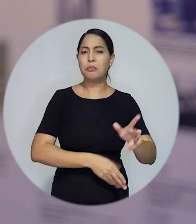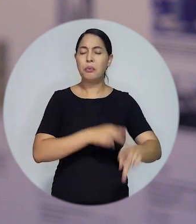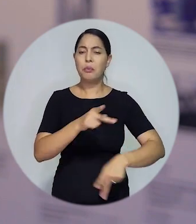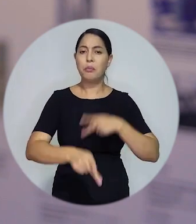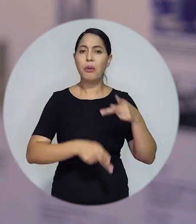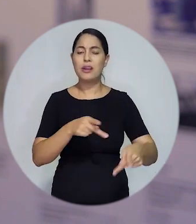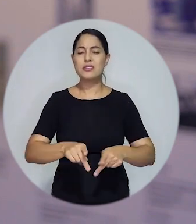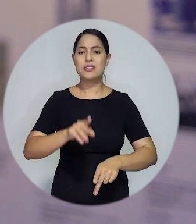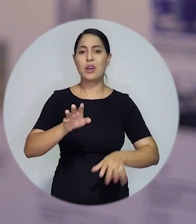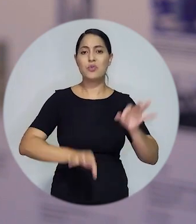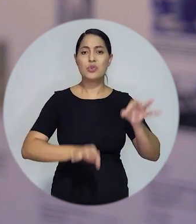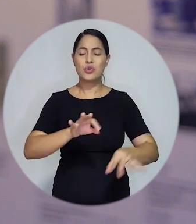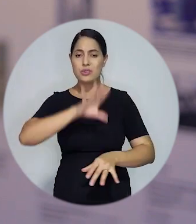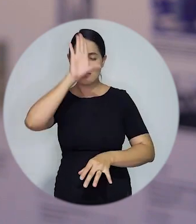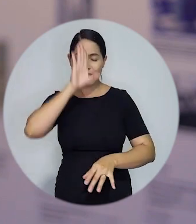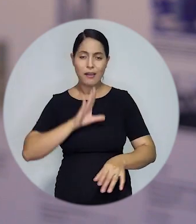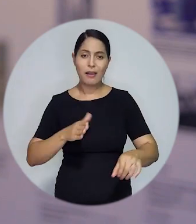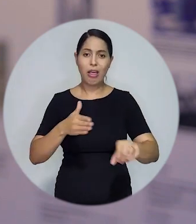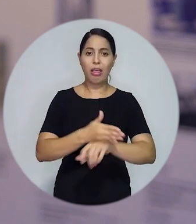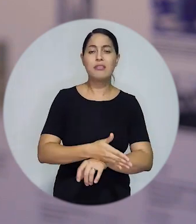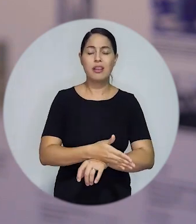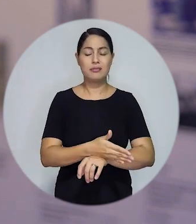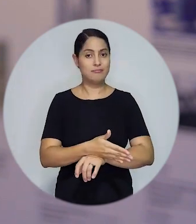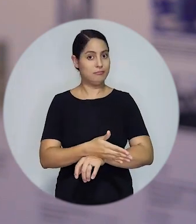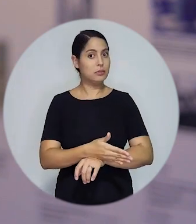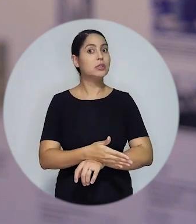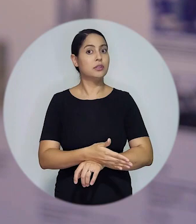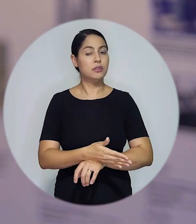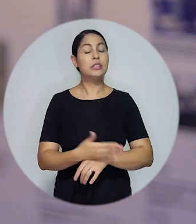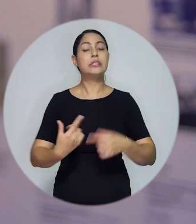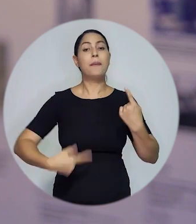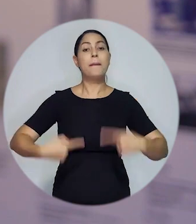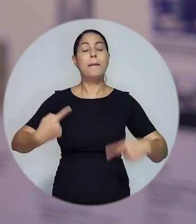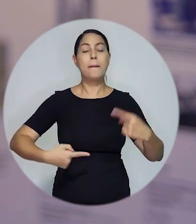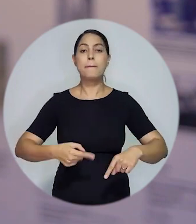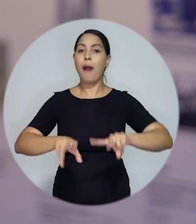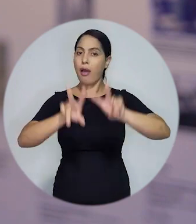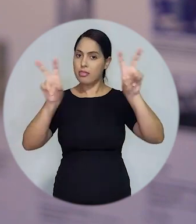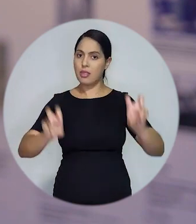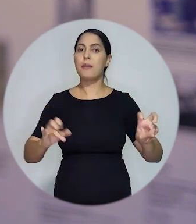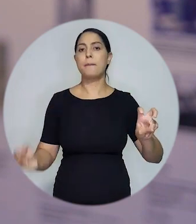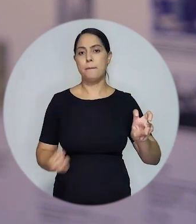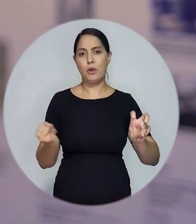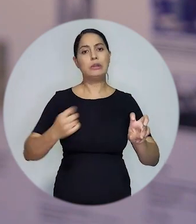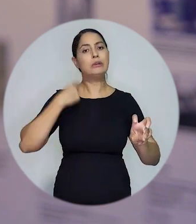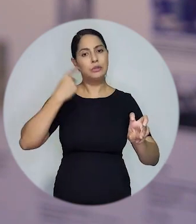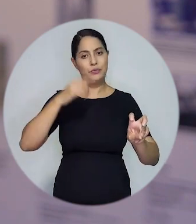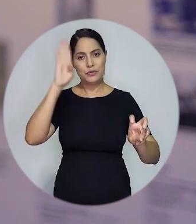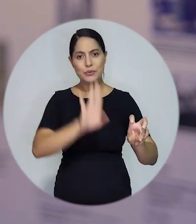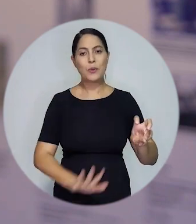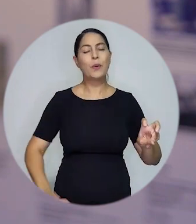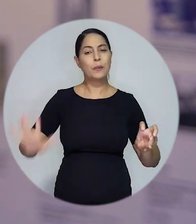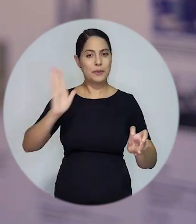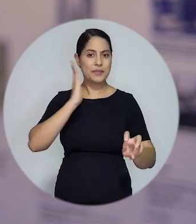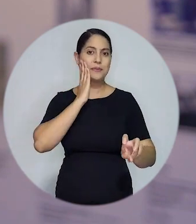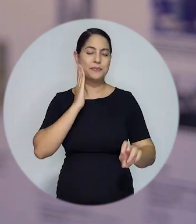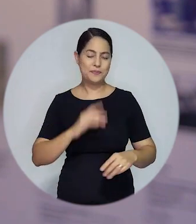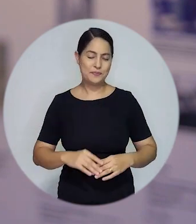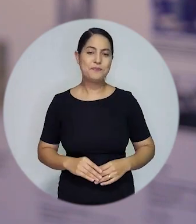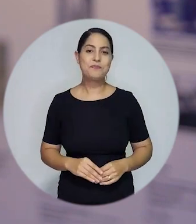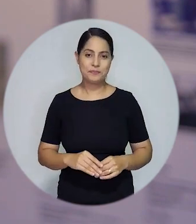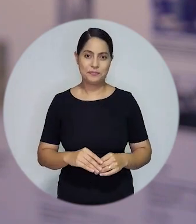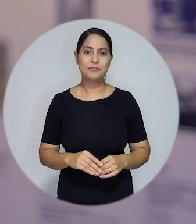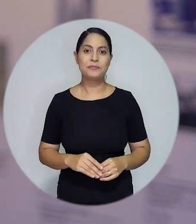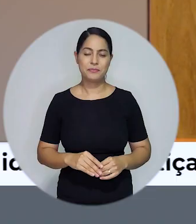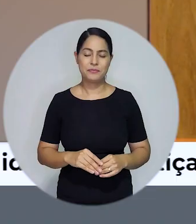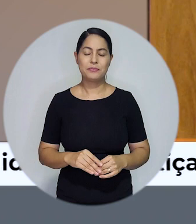o acesso integral à justiça para a população, como previsto na Constituição Federal. O debate é parte de uma agenda muito importante para a